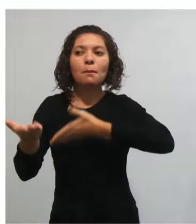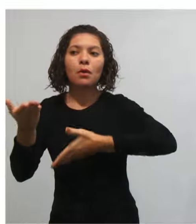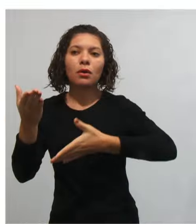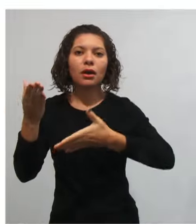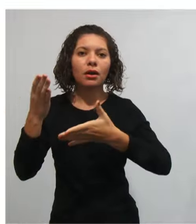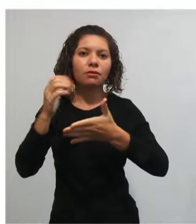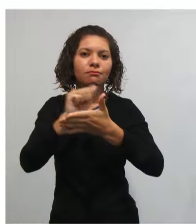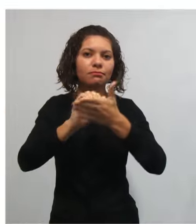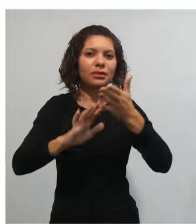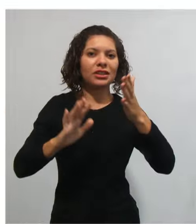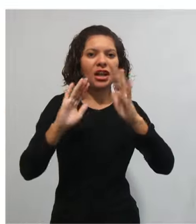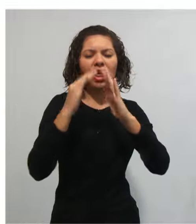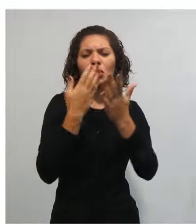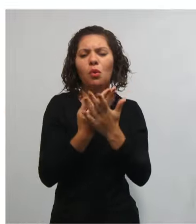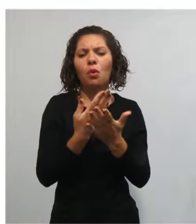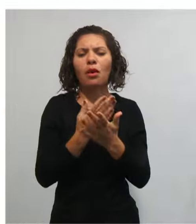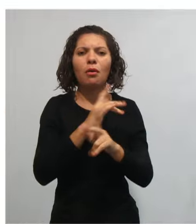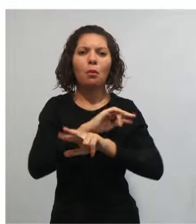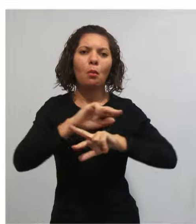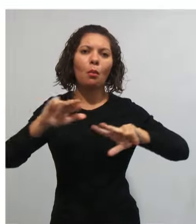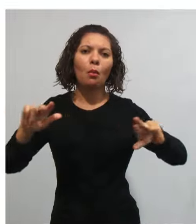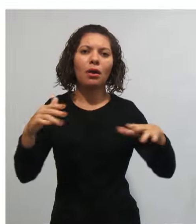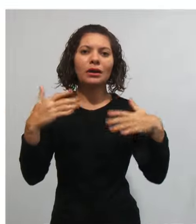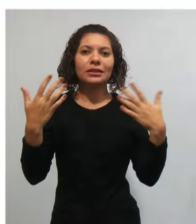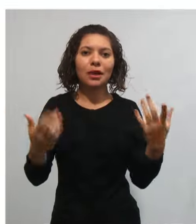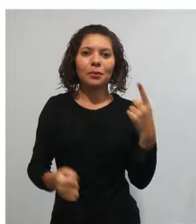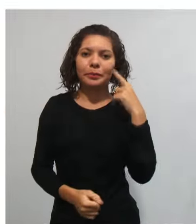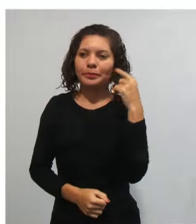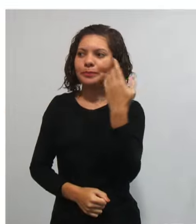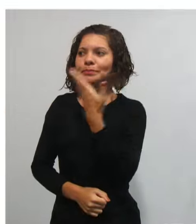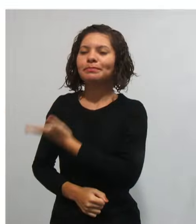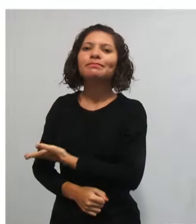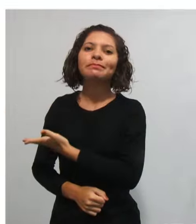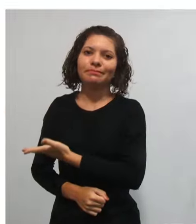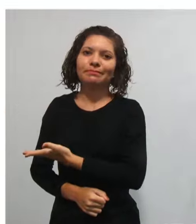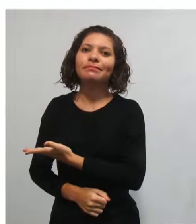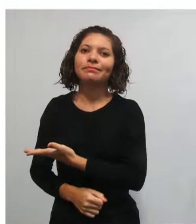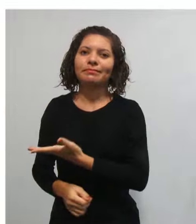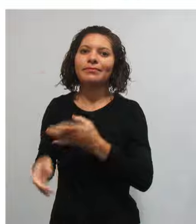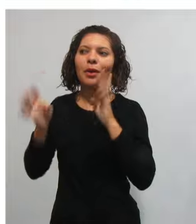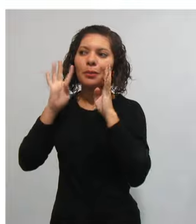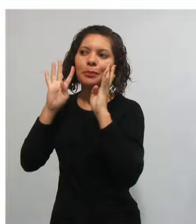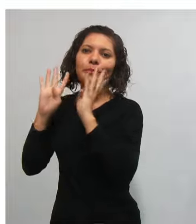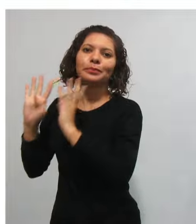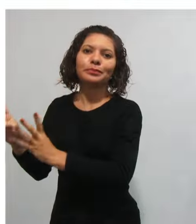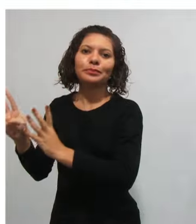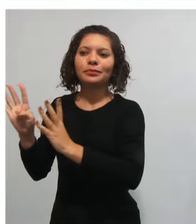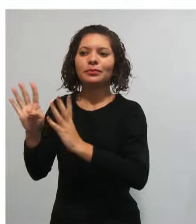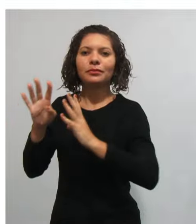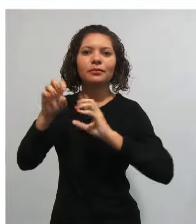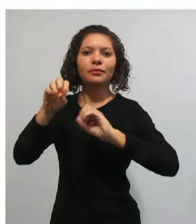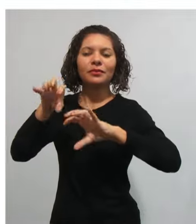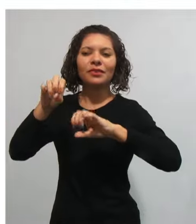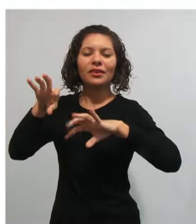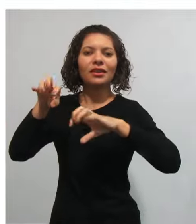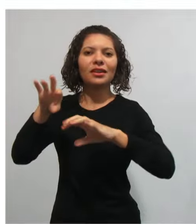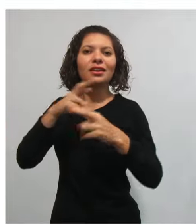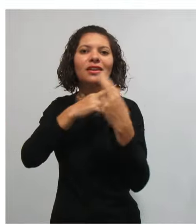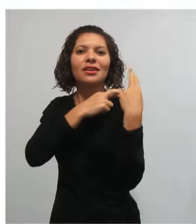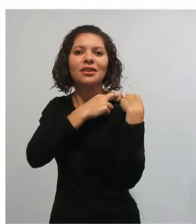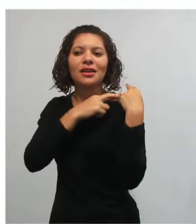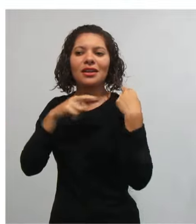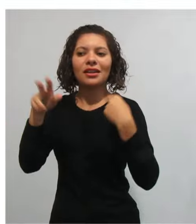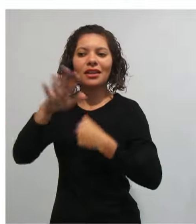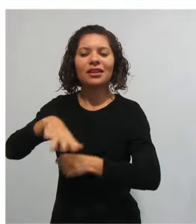escola e por aí vai então Eh destaque aí na sua aprendizagem zelar pela aprendizagem dos alunos é